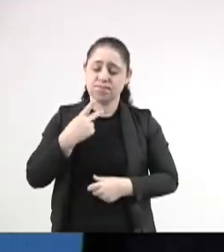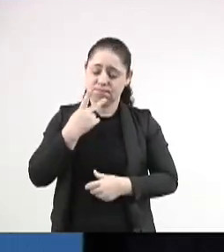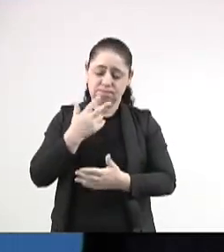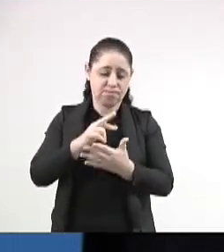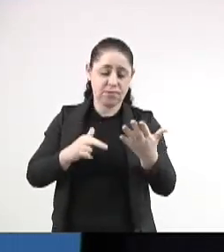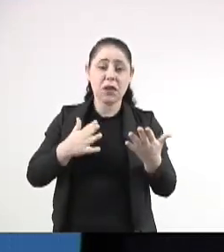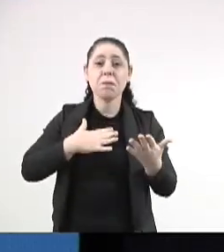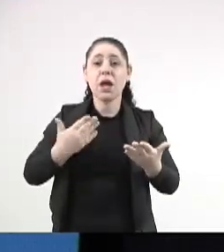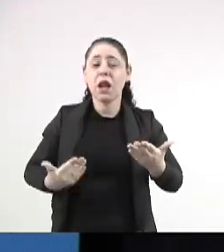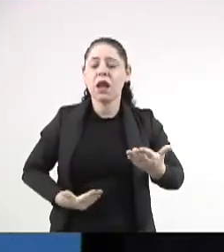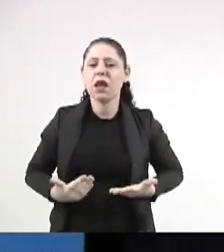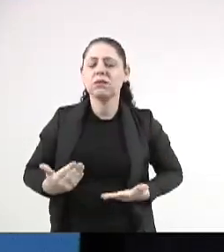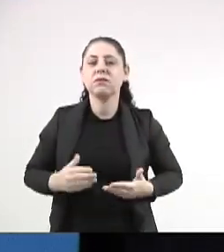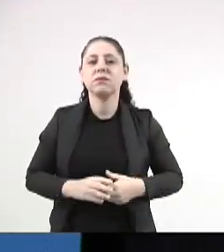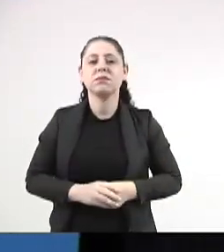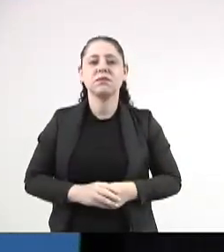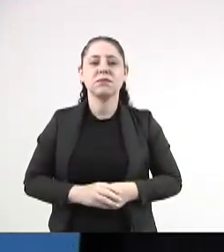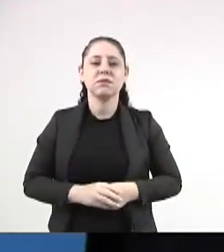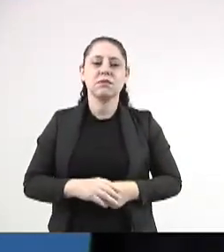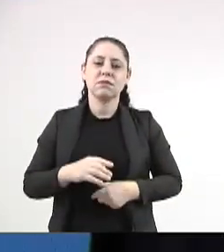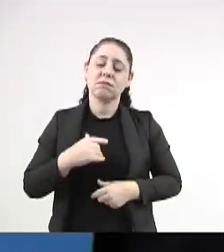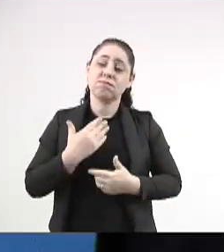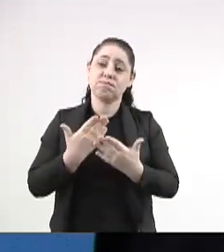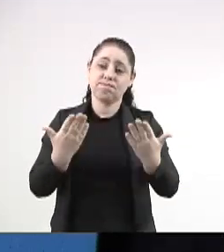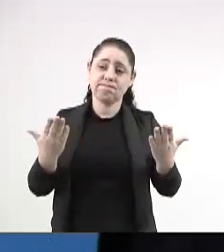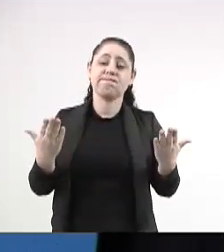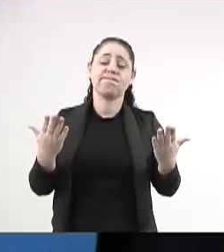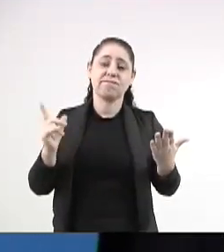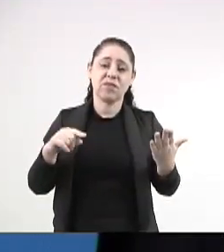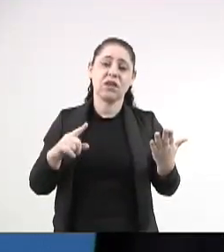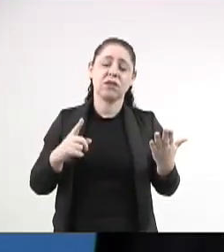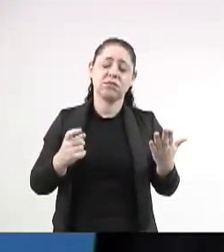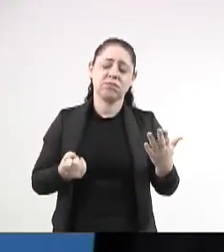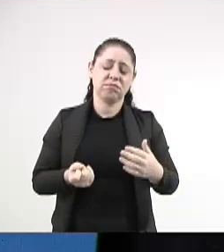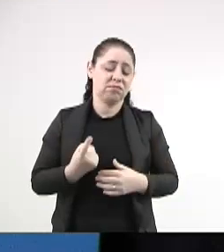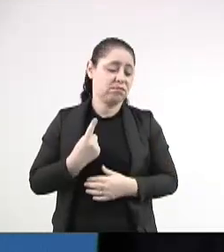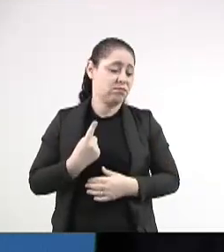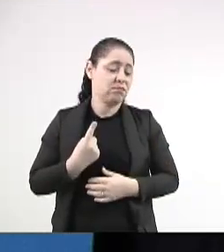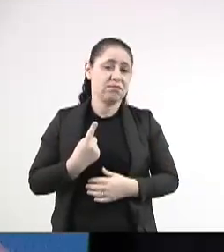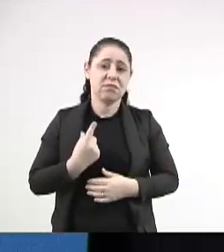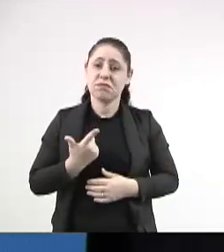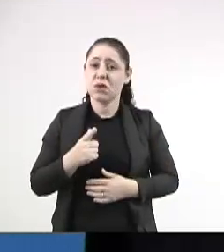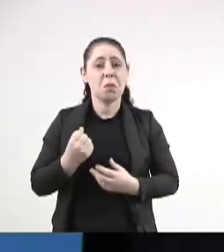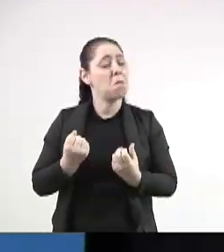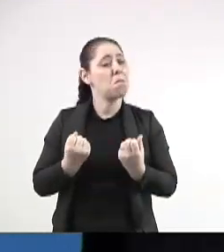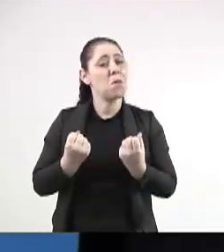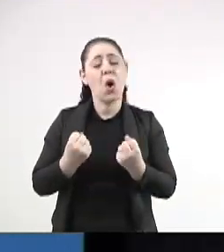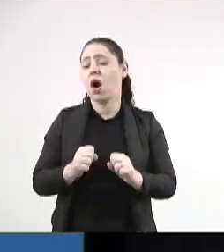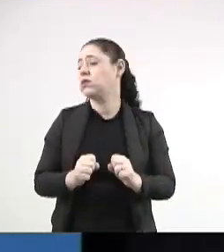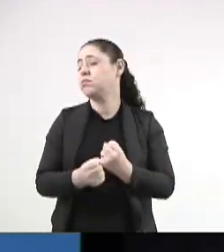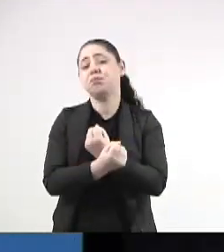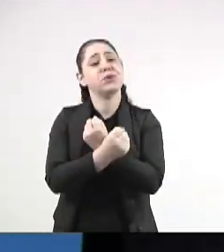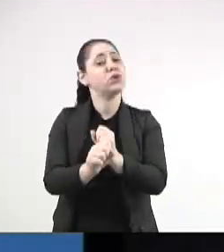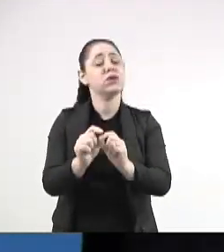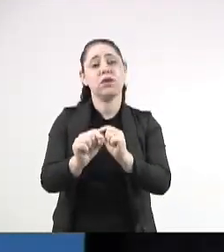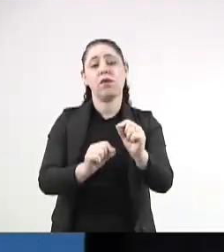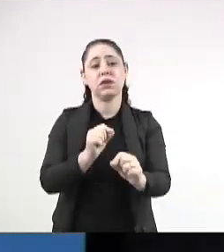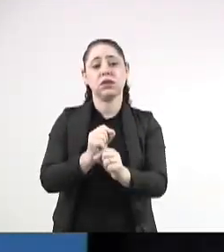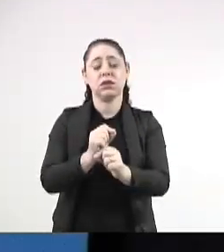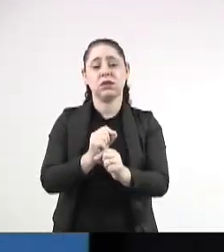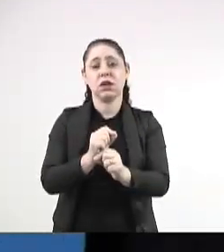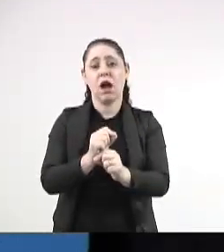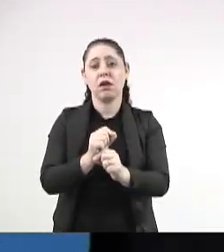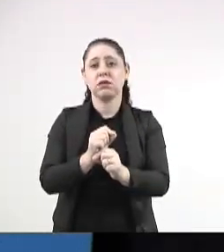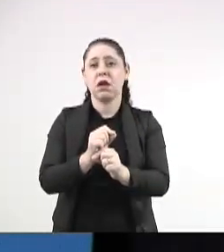minha colaboradora, senhores e senhoras, é de chocar. Não é possível que uma